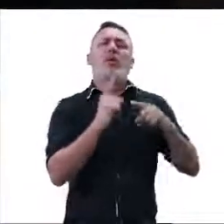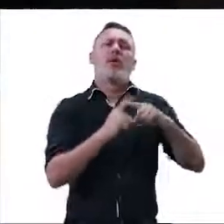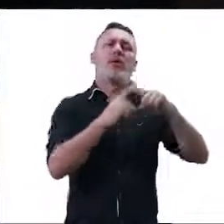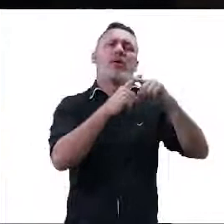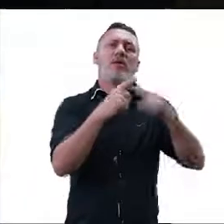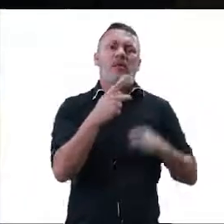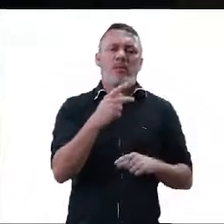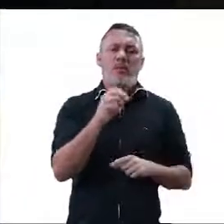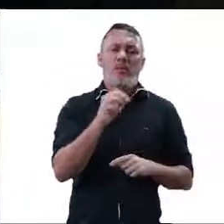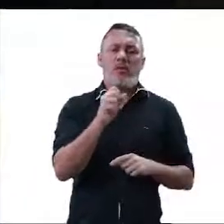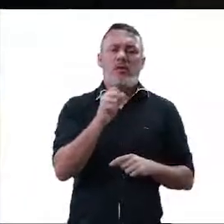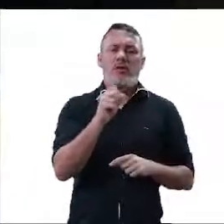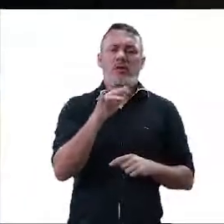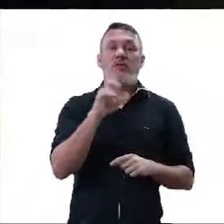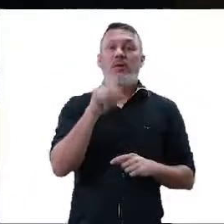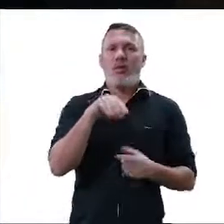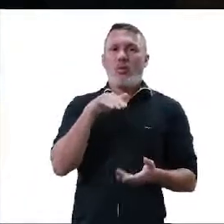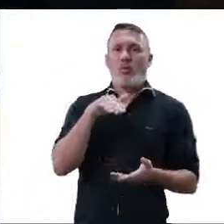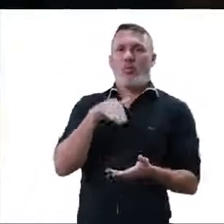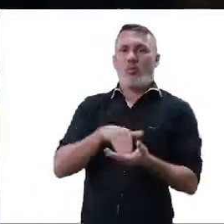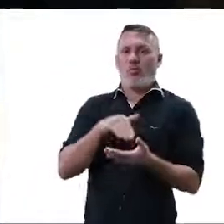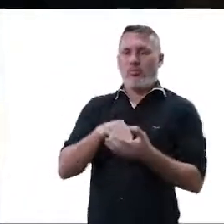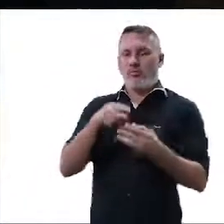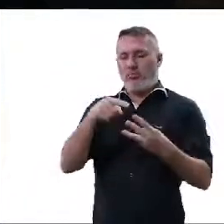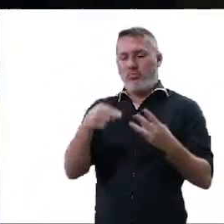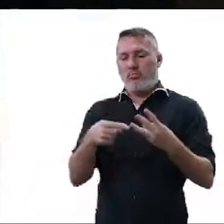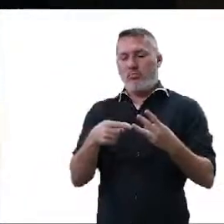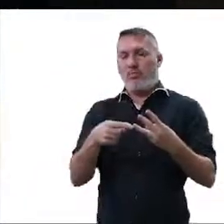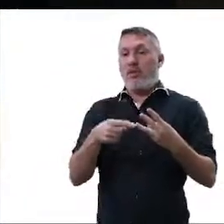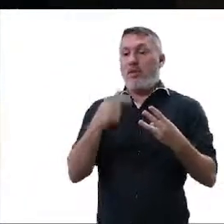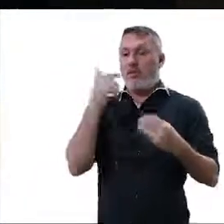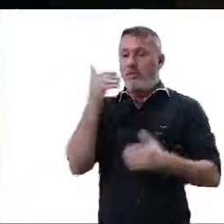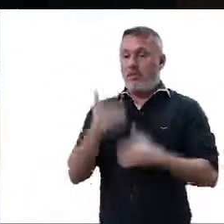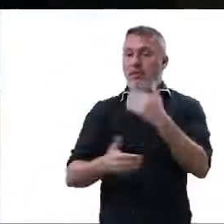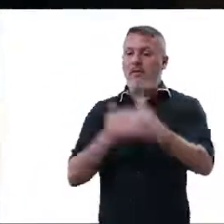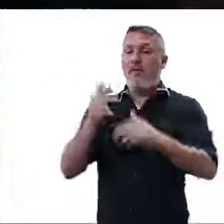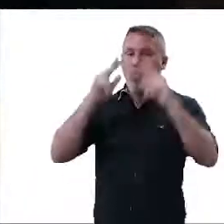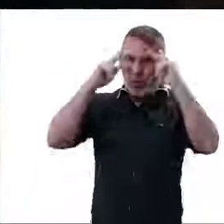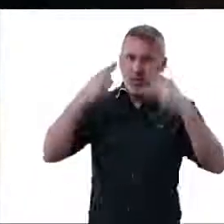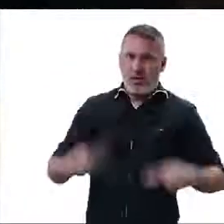último estágio do desenvolvimento